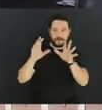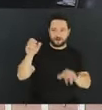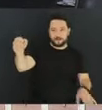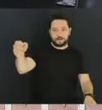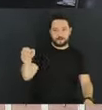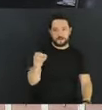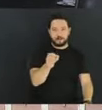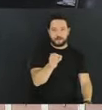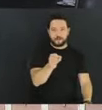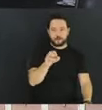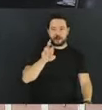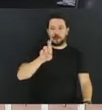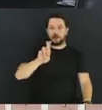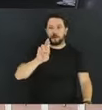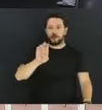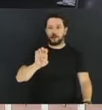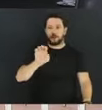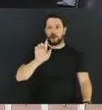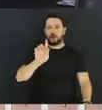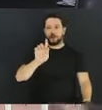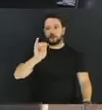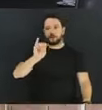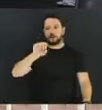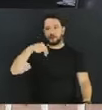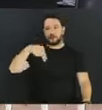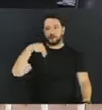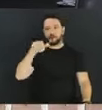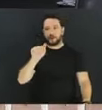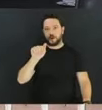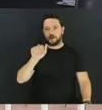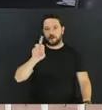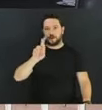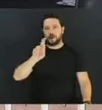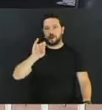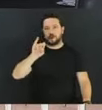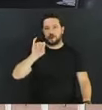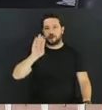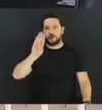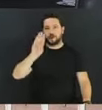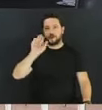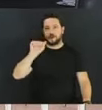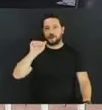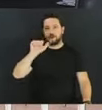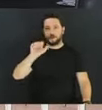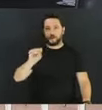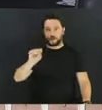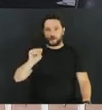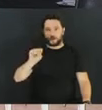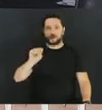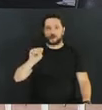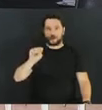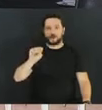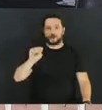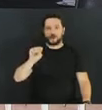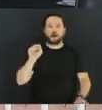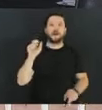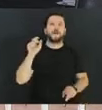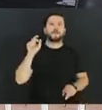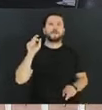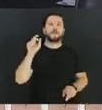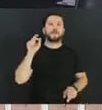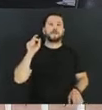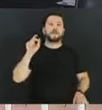Ribas, membro do setor de relações institucionais da Pastoral da Pessoa Idosa, que discorrerá sobre o tema